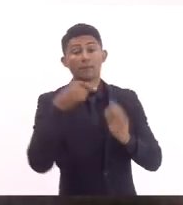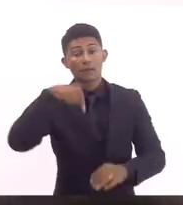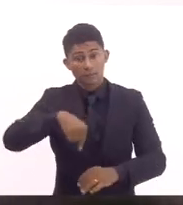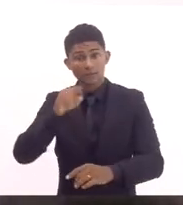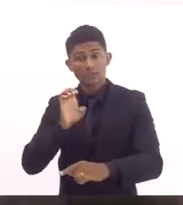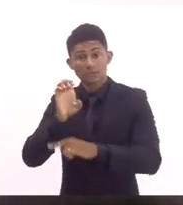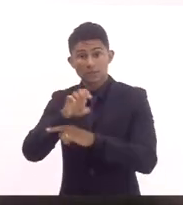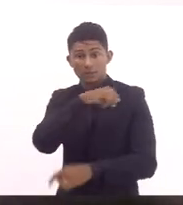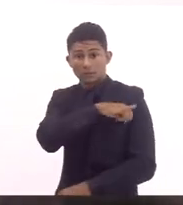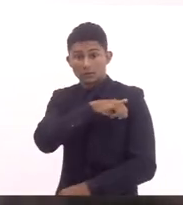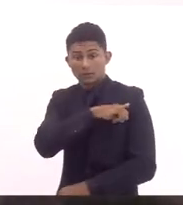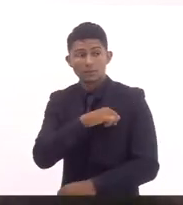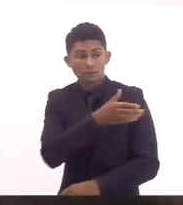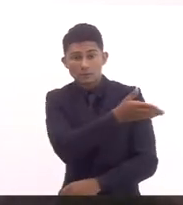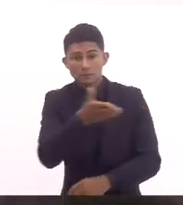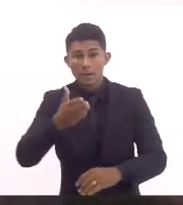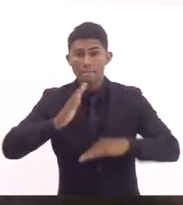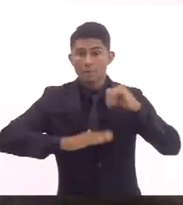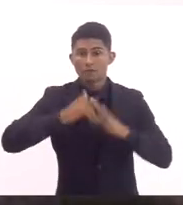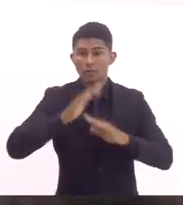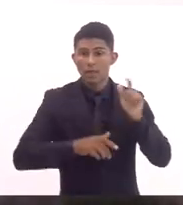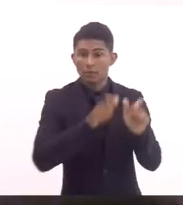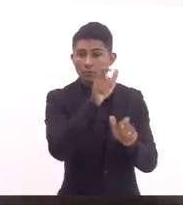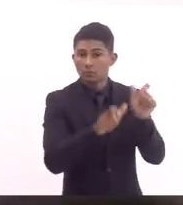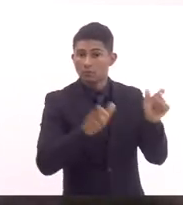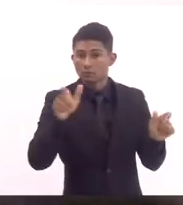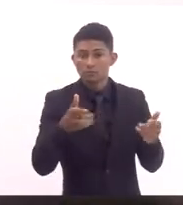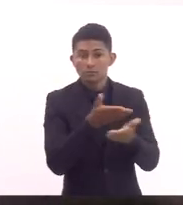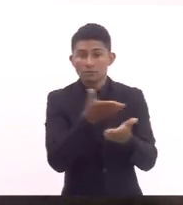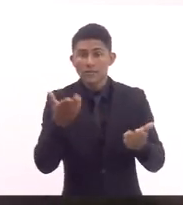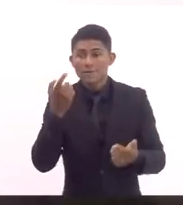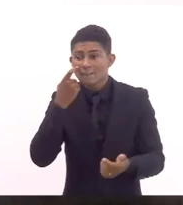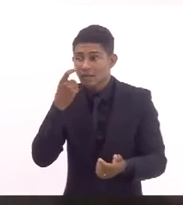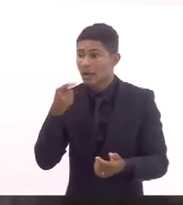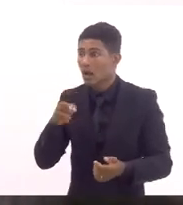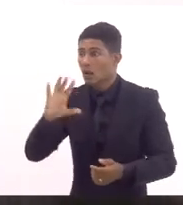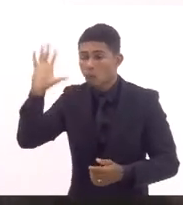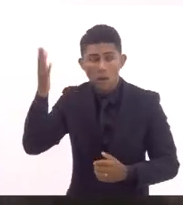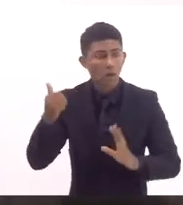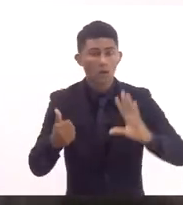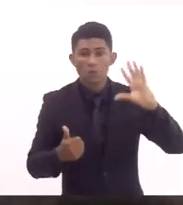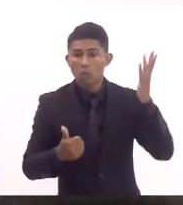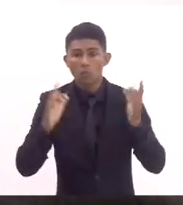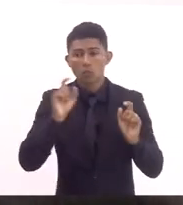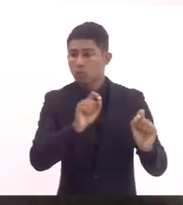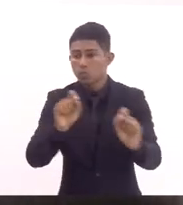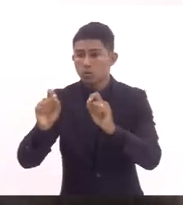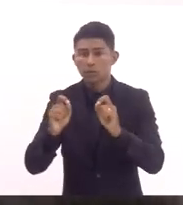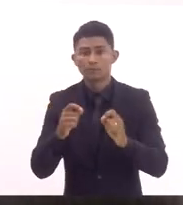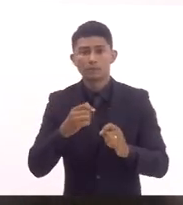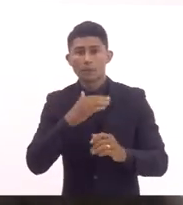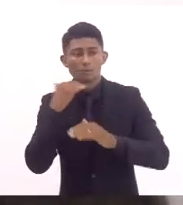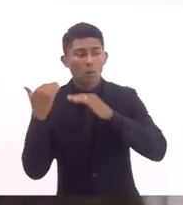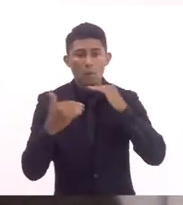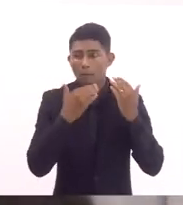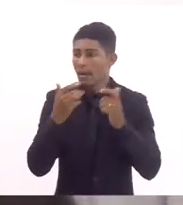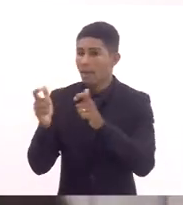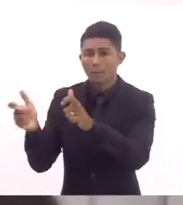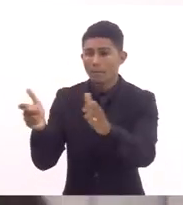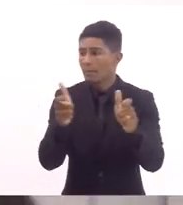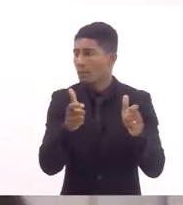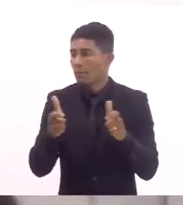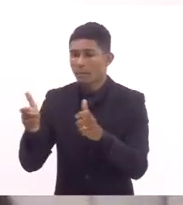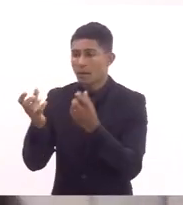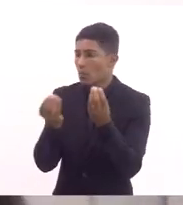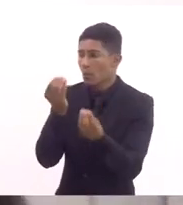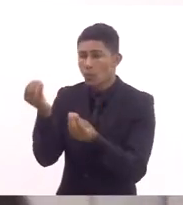pelos profissionais que estavam na ponta com a gestão estadual tentando o que que tá acontecendo Qual é o maior índice de mortalidade onde é que morre mais